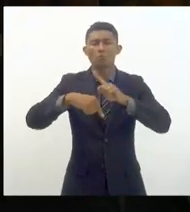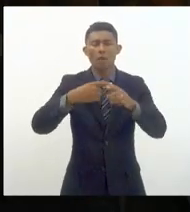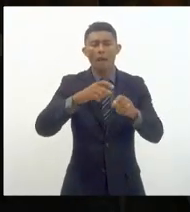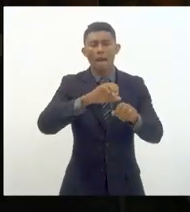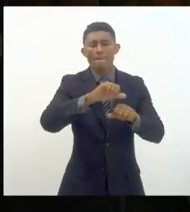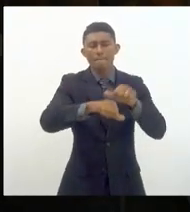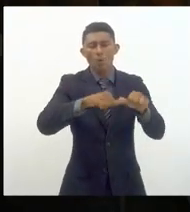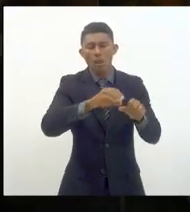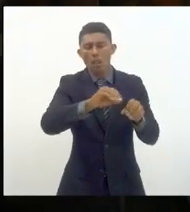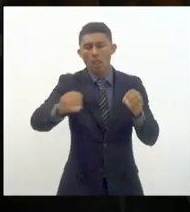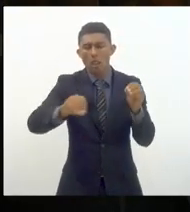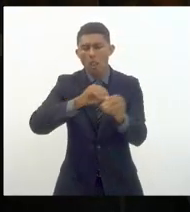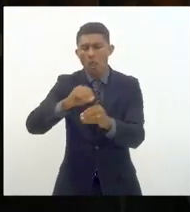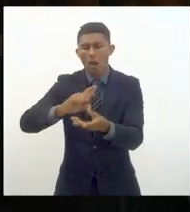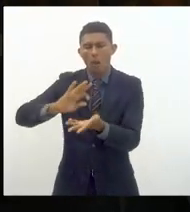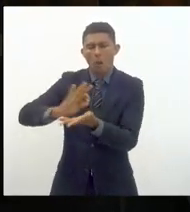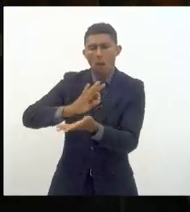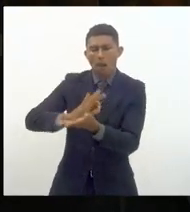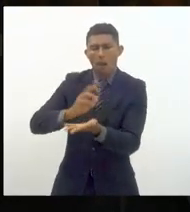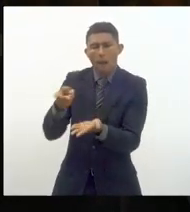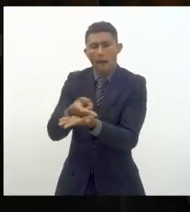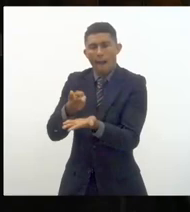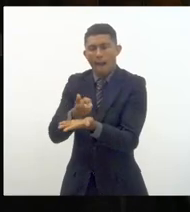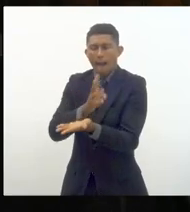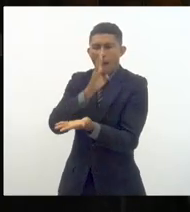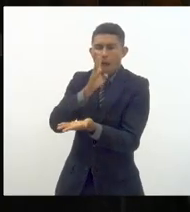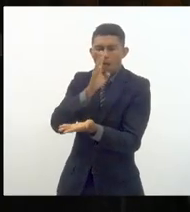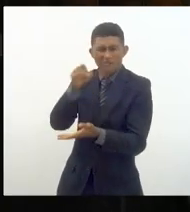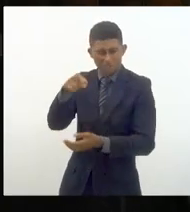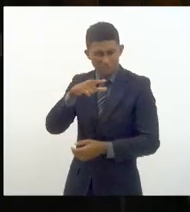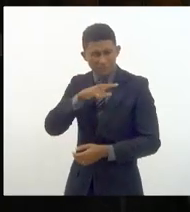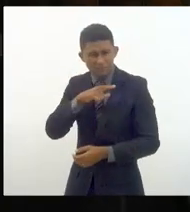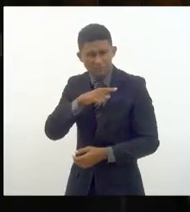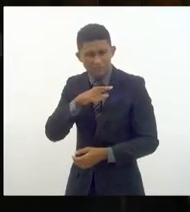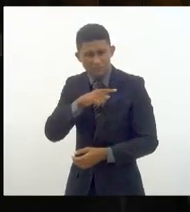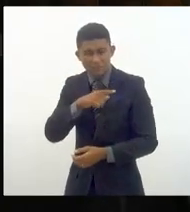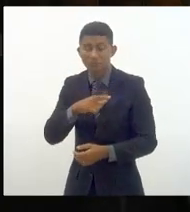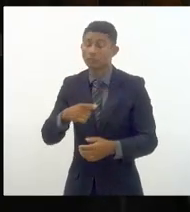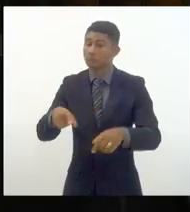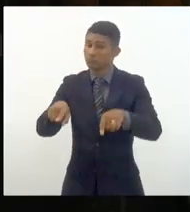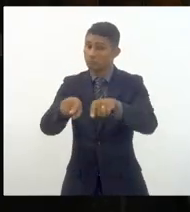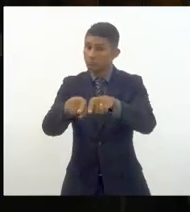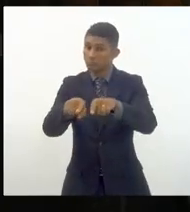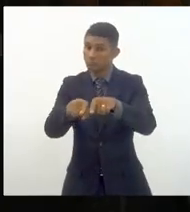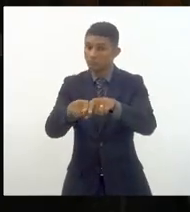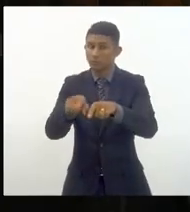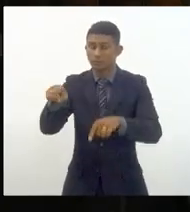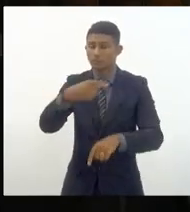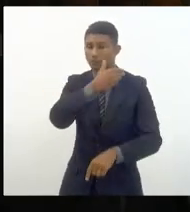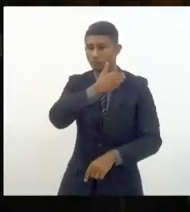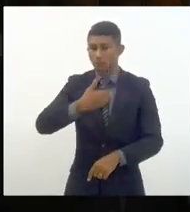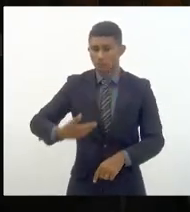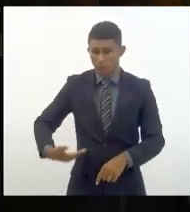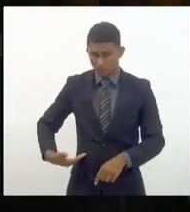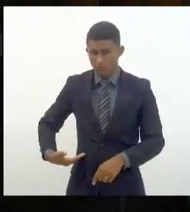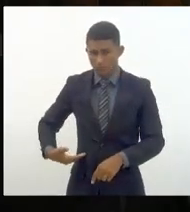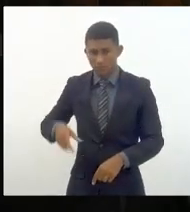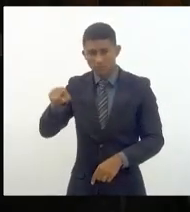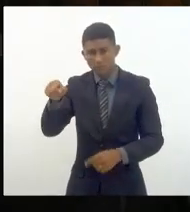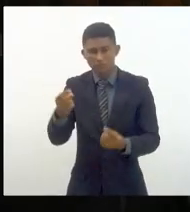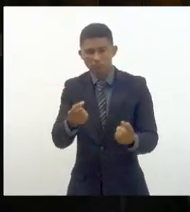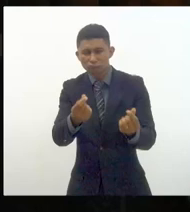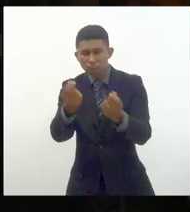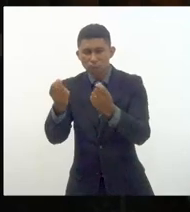contratações indevidas e de uso da máquina pública e para